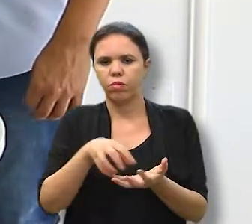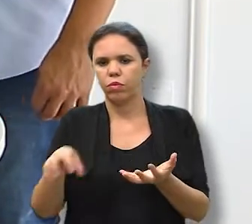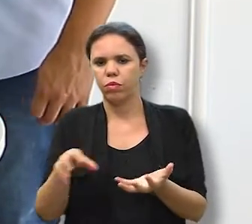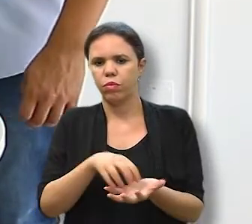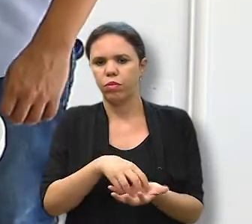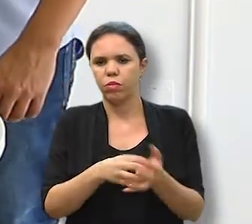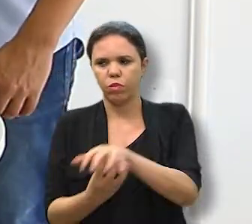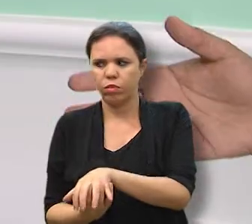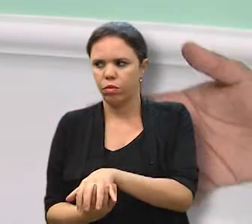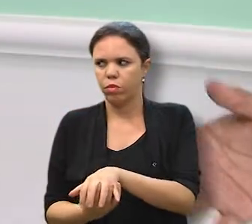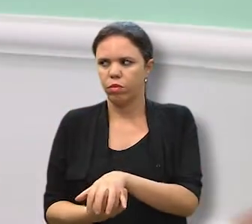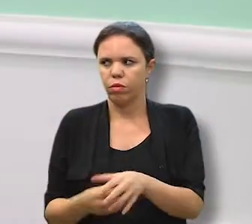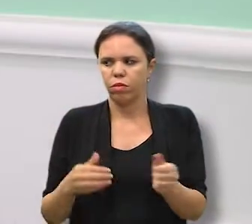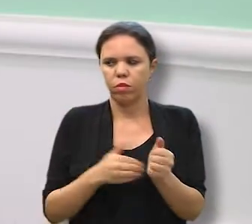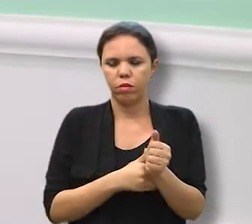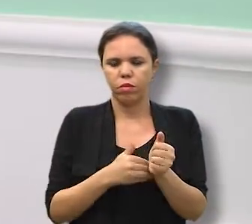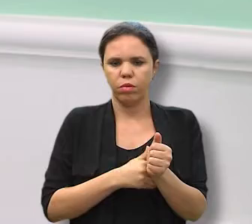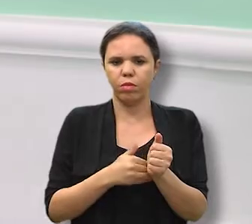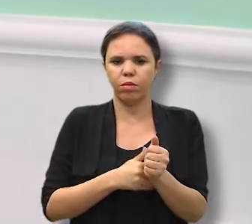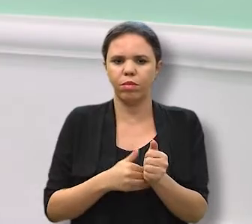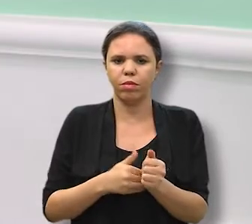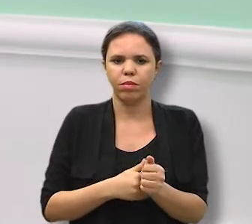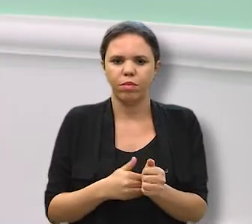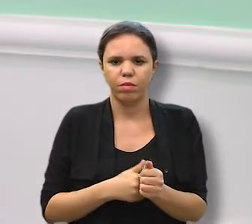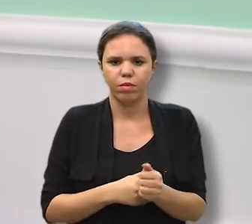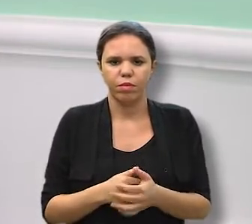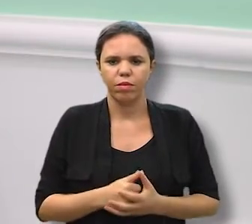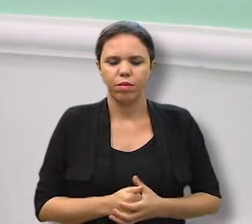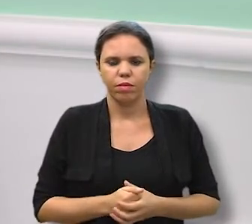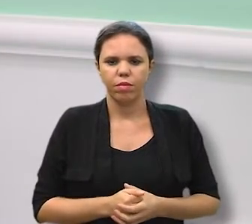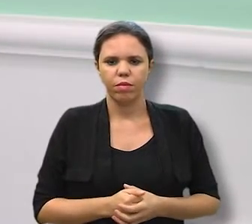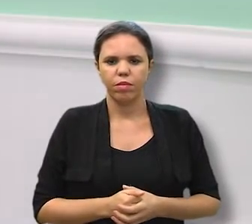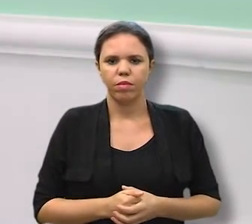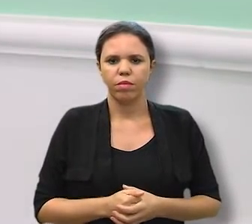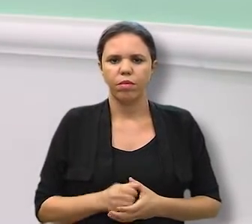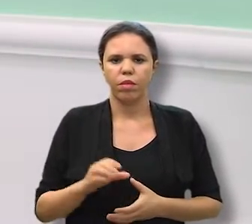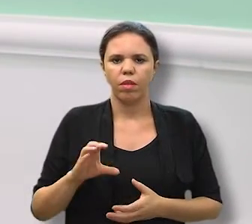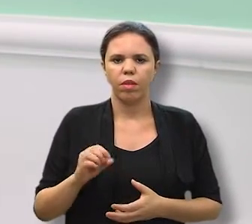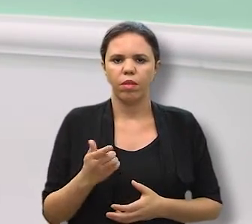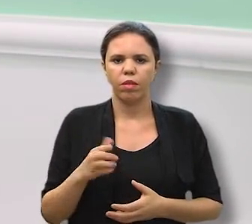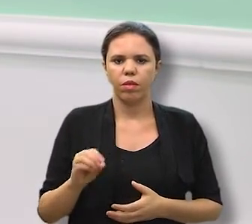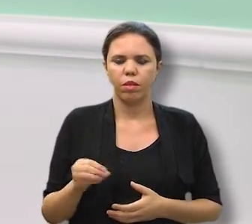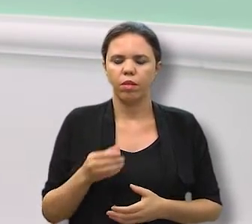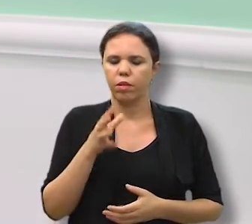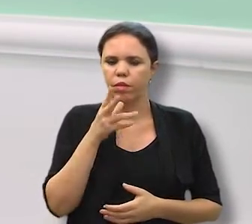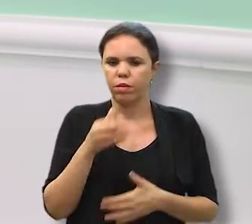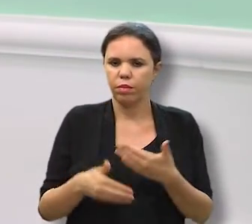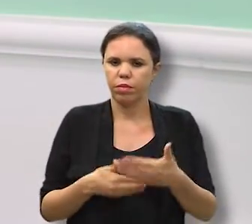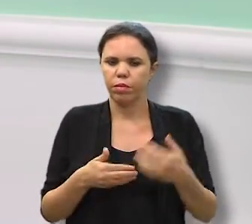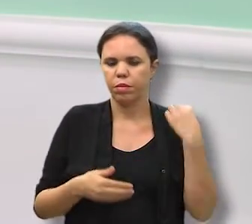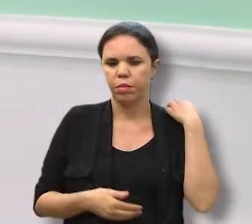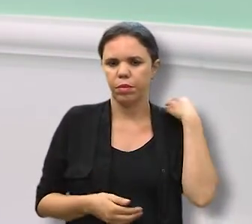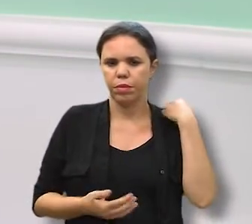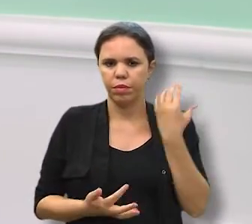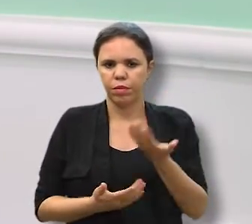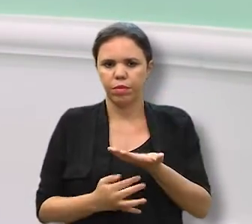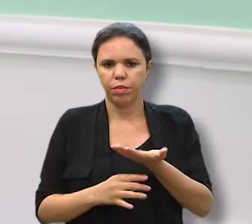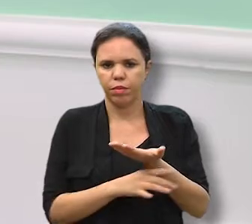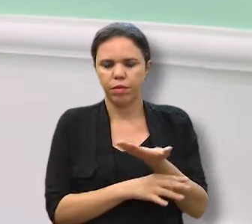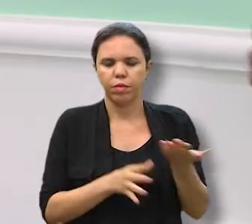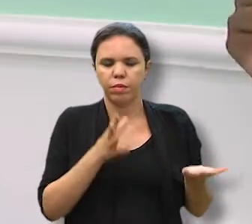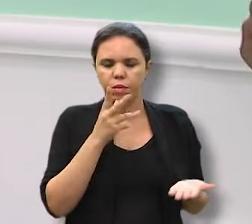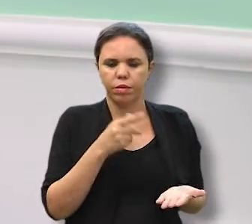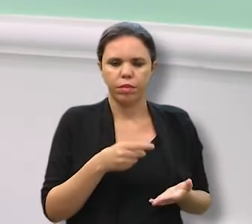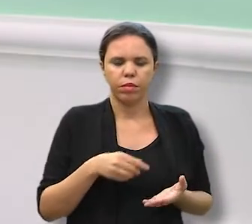Então esse é o segredo. Né? Esse é o segredo. O segredo é cocção lenta por um longo período de tempo,